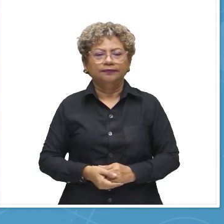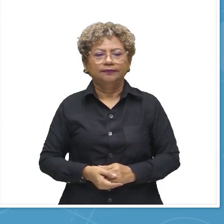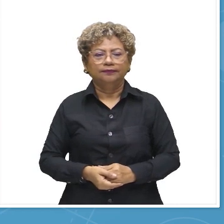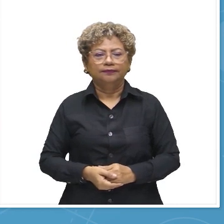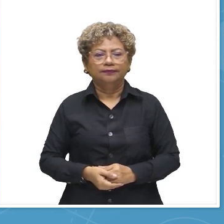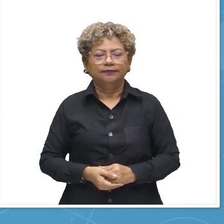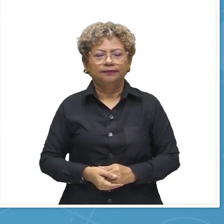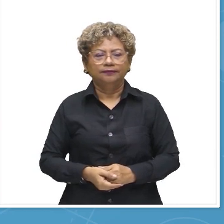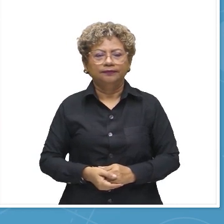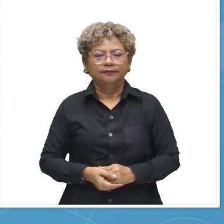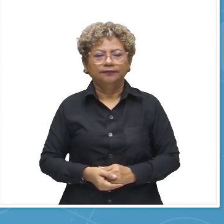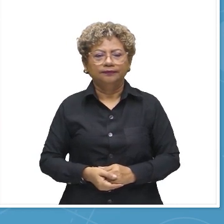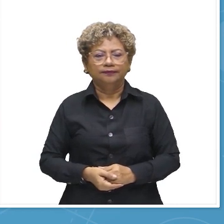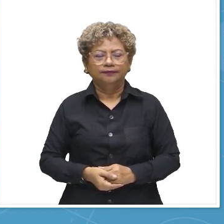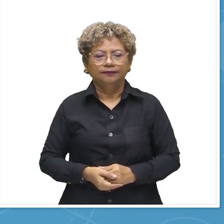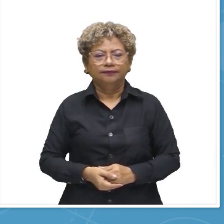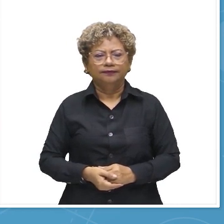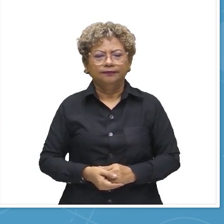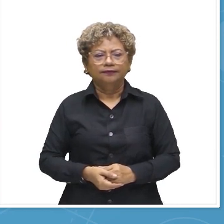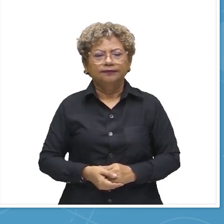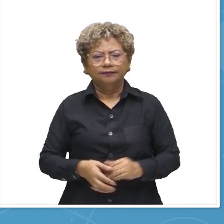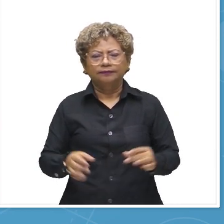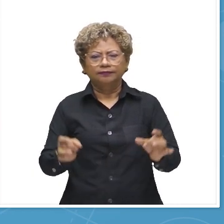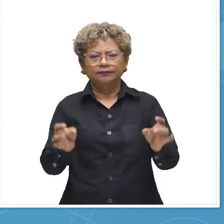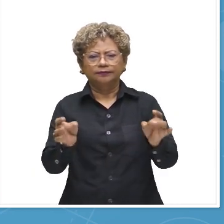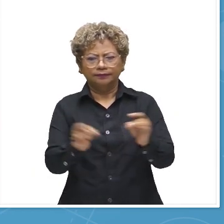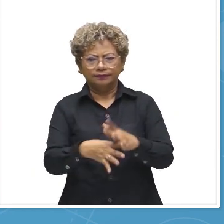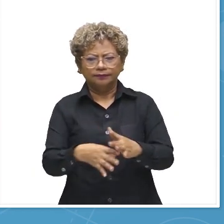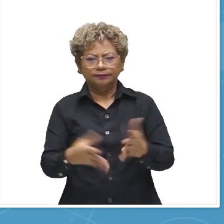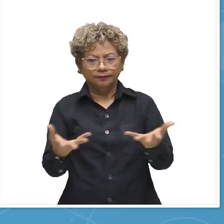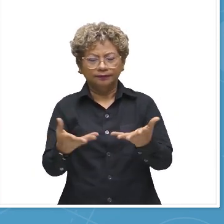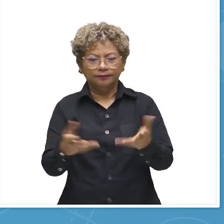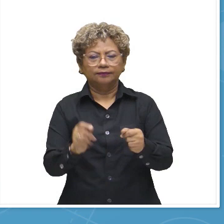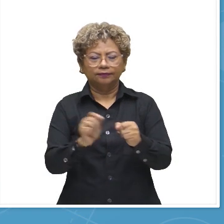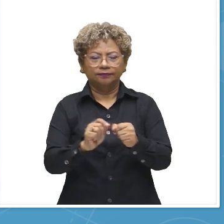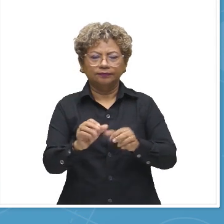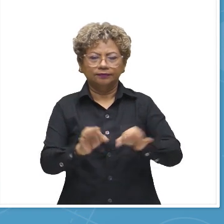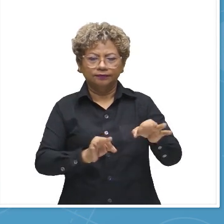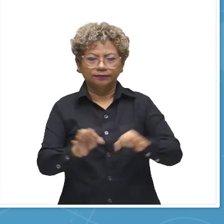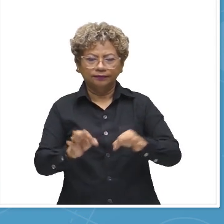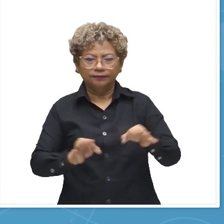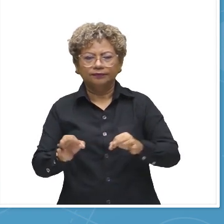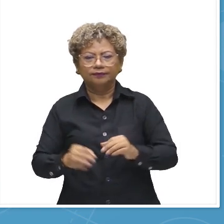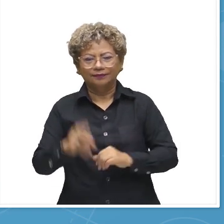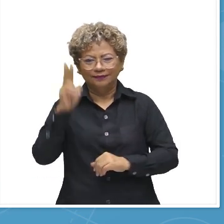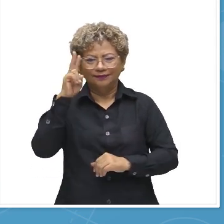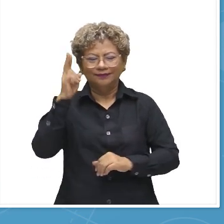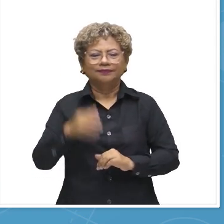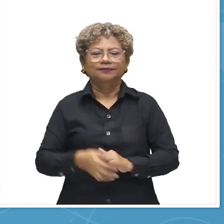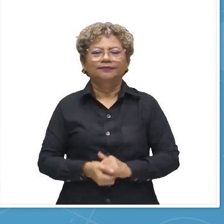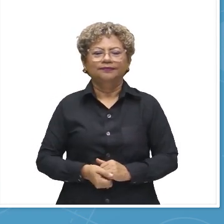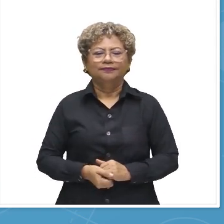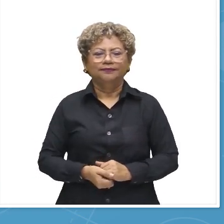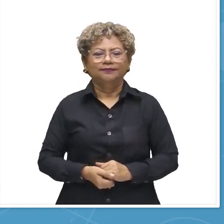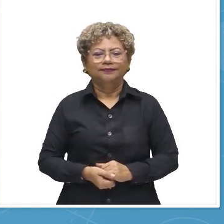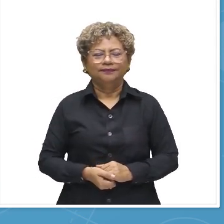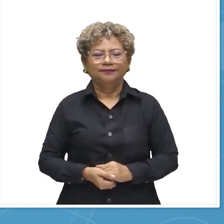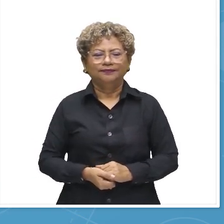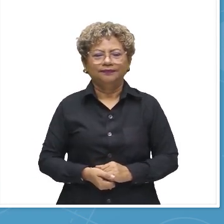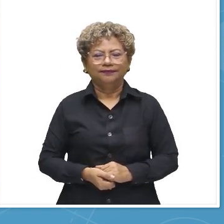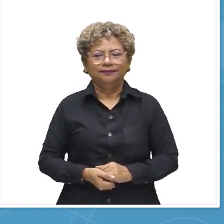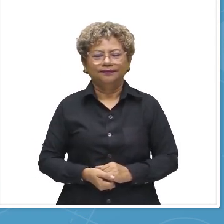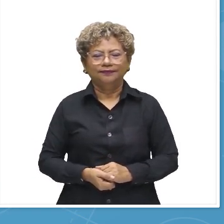a resolução que nós acabamos de fazer, né? 27 vezes 4, que deu 108, e multiplicamos também 12 vezes 9, que deu